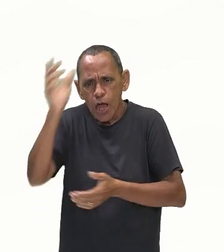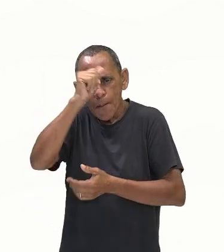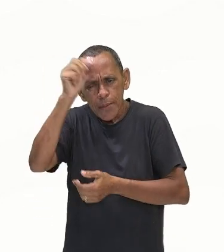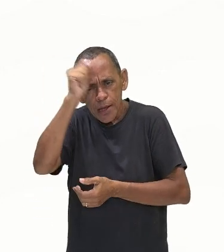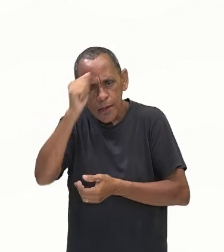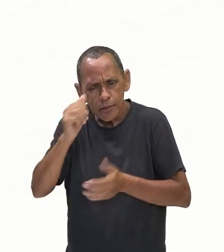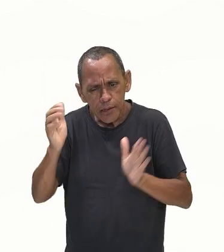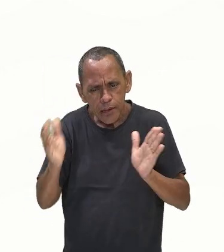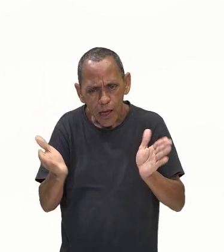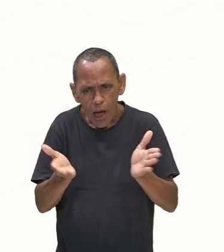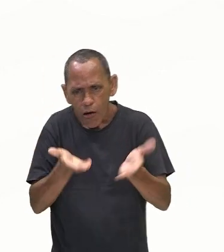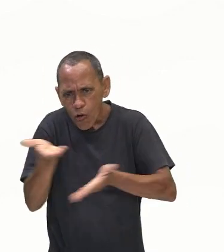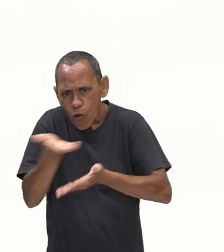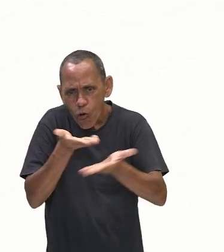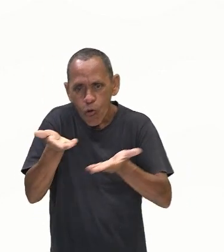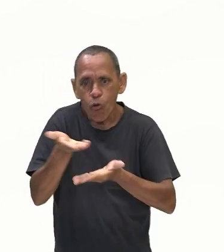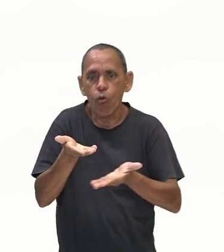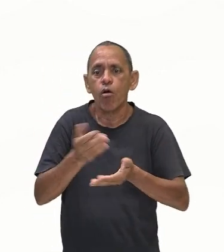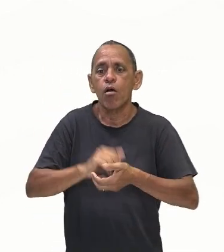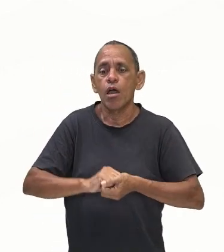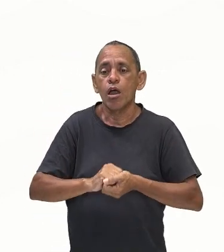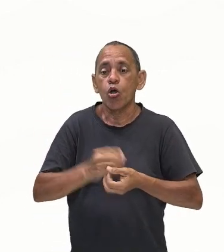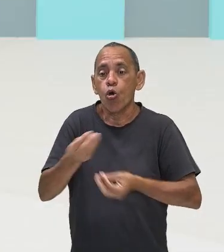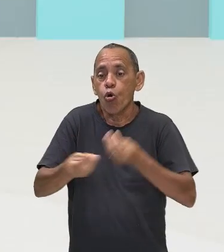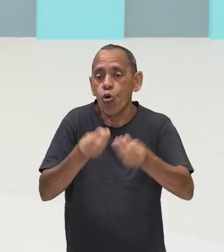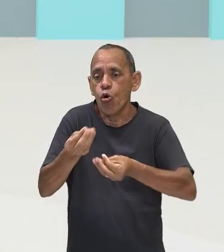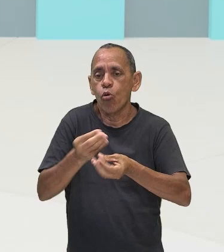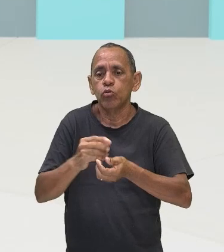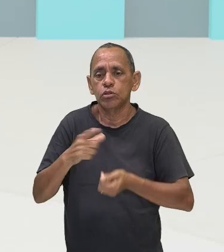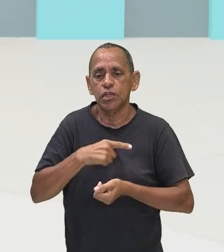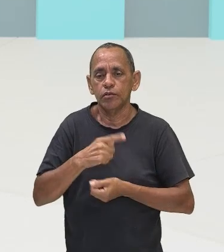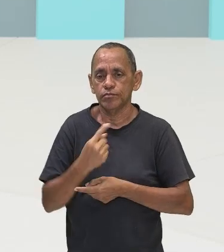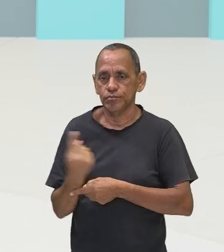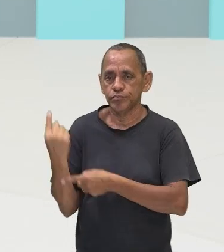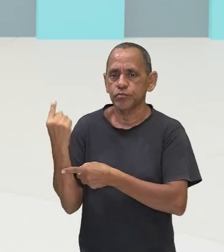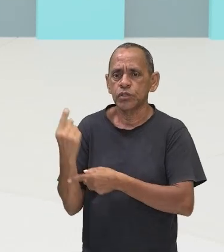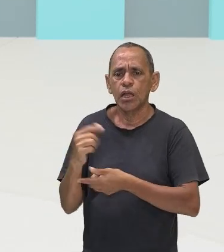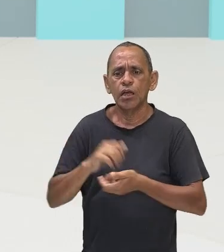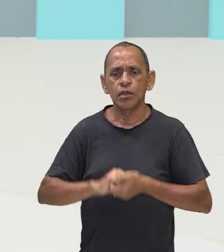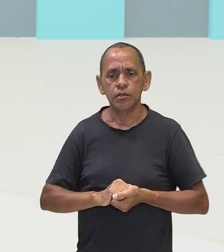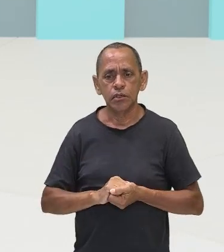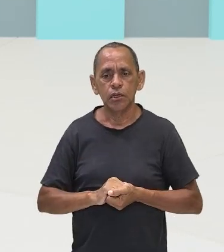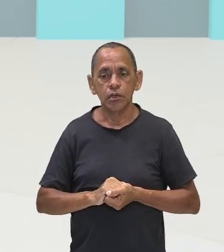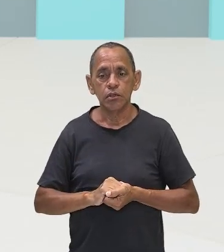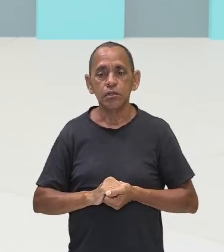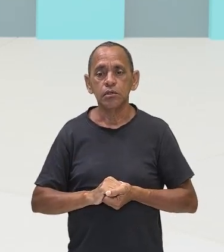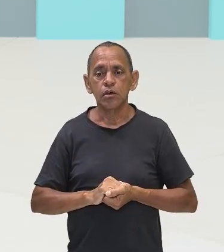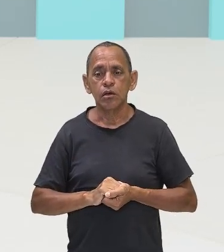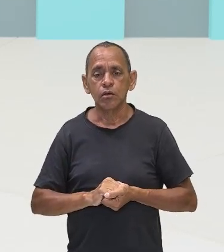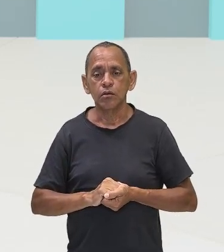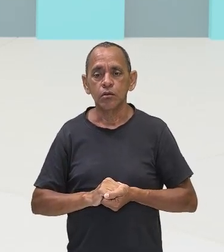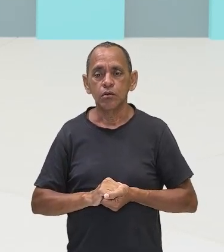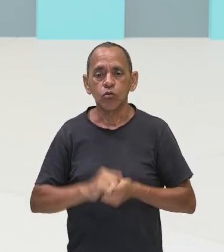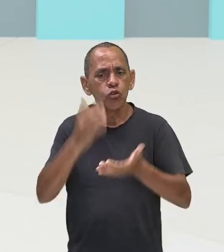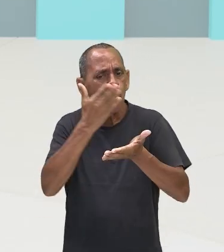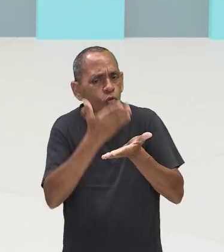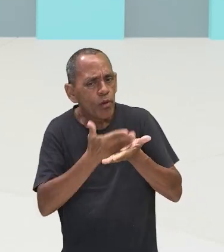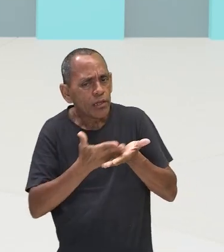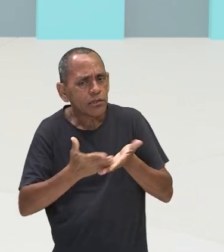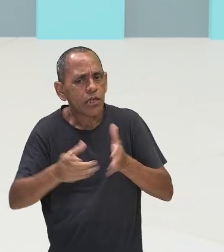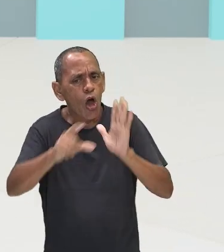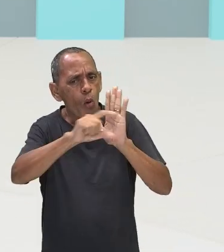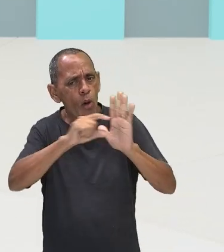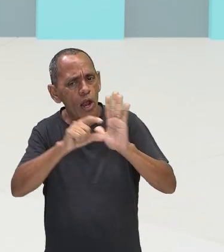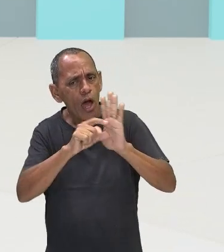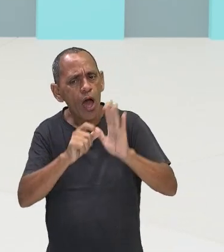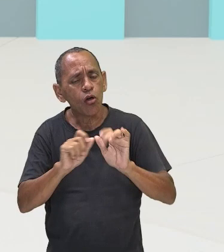esse parágrafo, ok? Então eu quero que vocês vejam a primeira forma. Ó, quando eu vou introduzir o meu parágrafo, eu posso usar uma